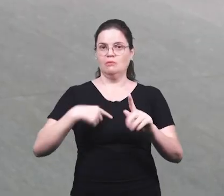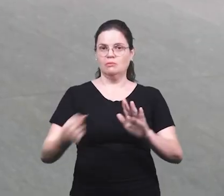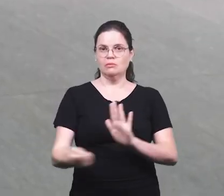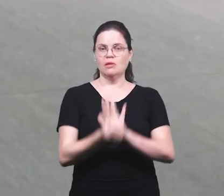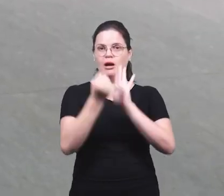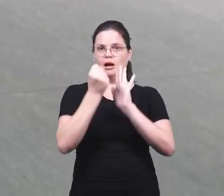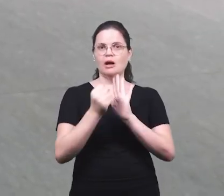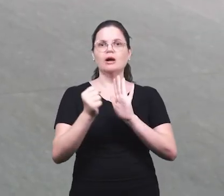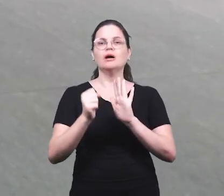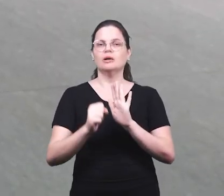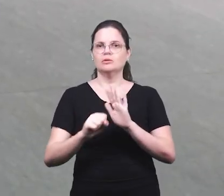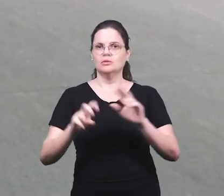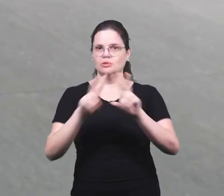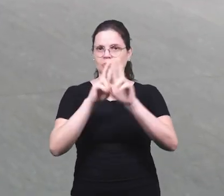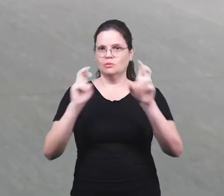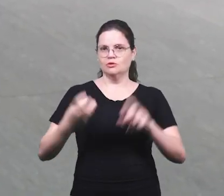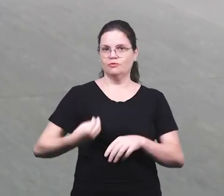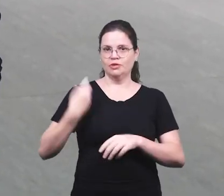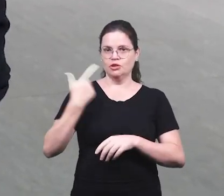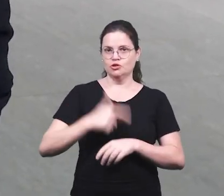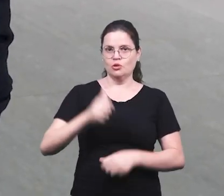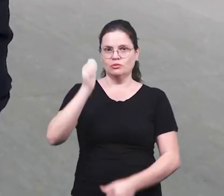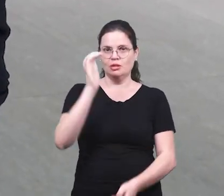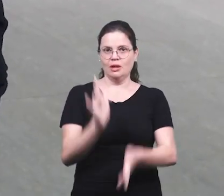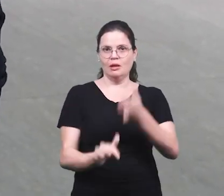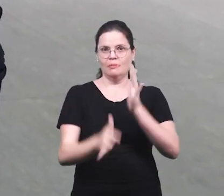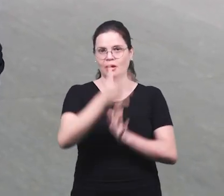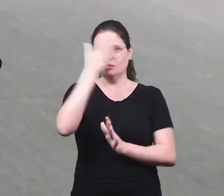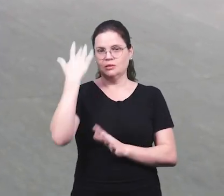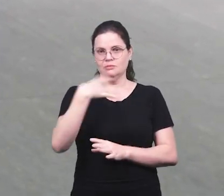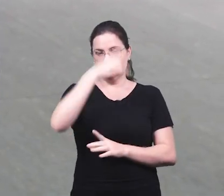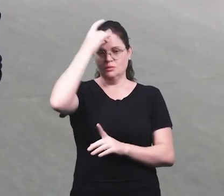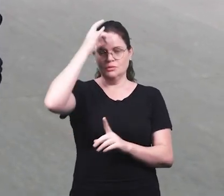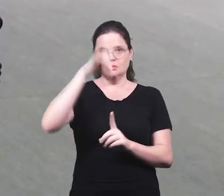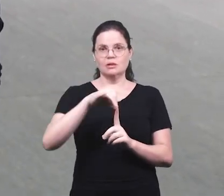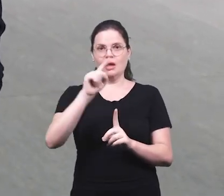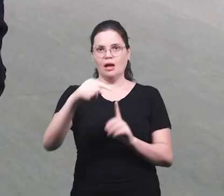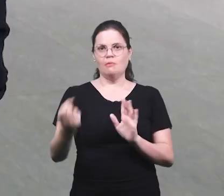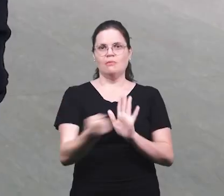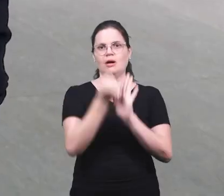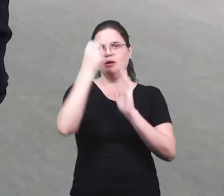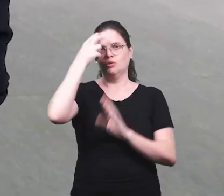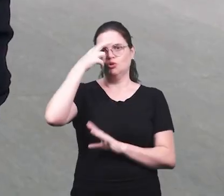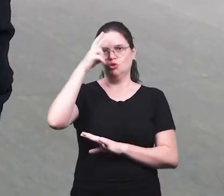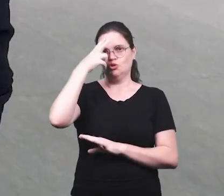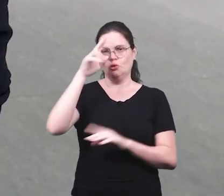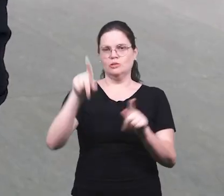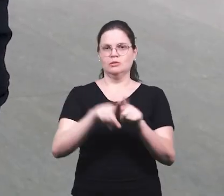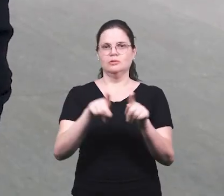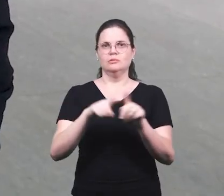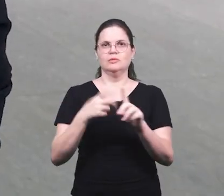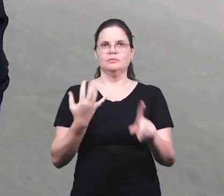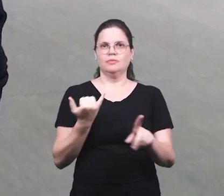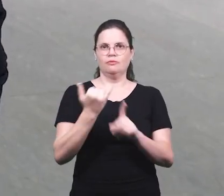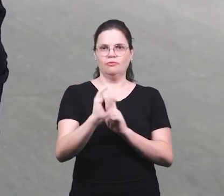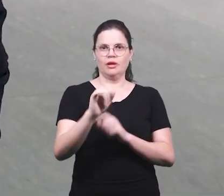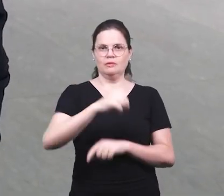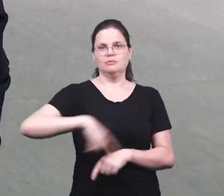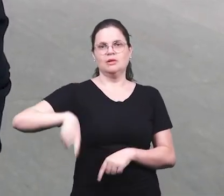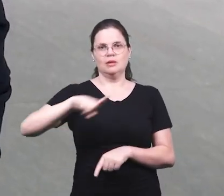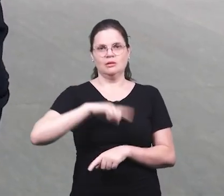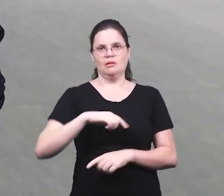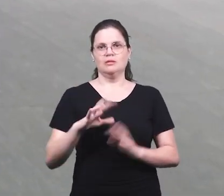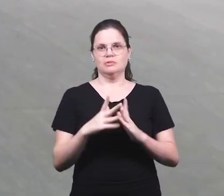O avivamento da Rua Azusa, ele é um marco histórico e profético para a